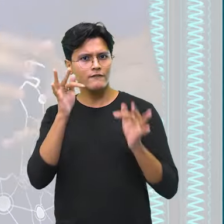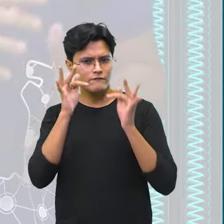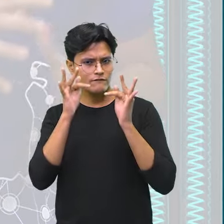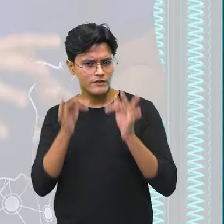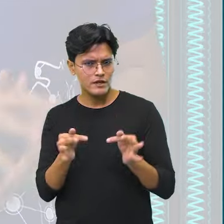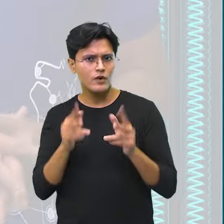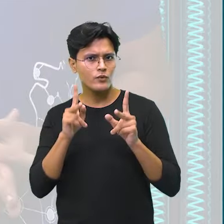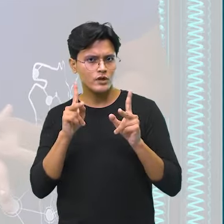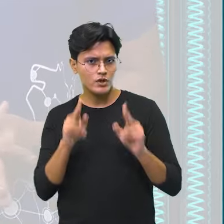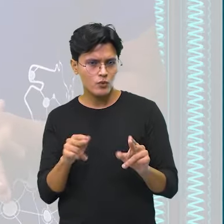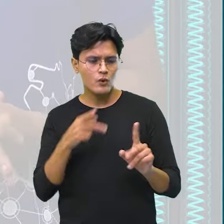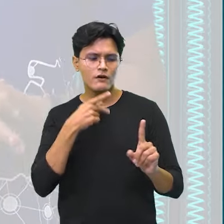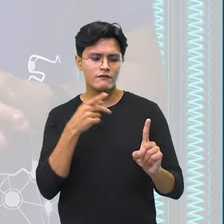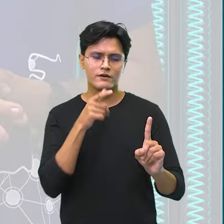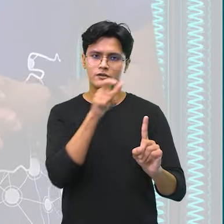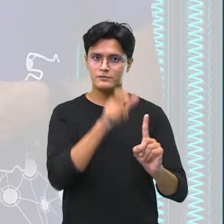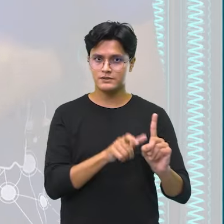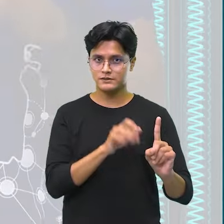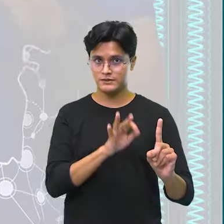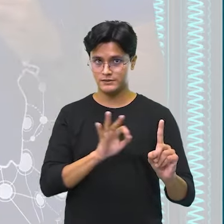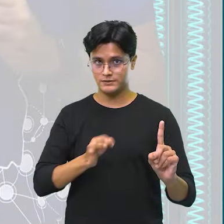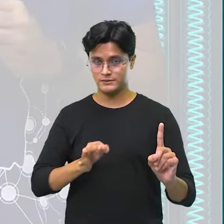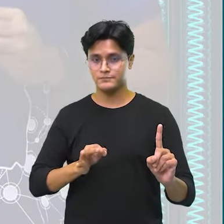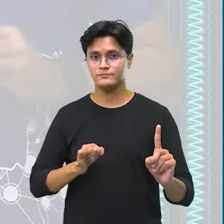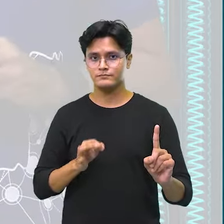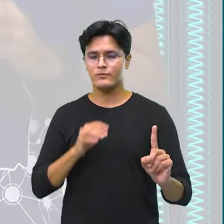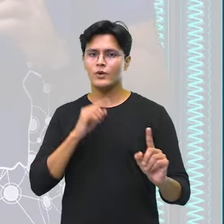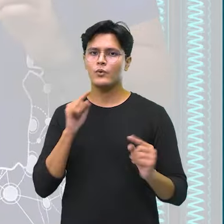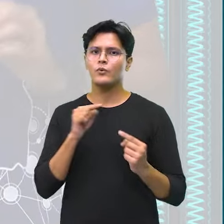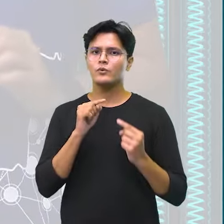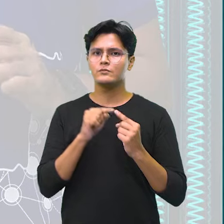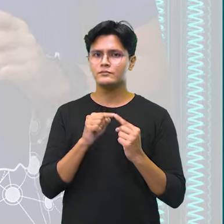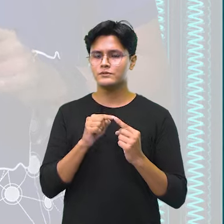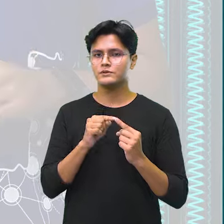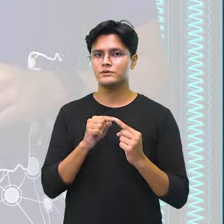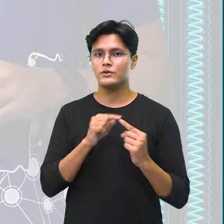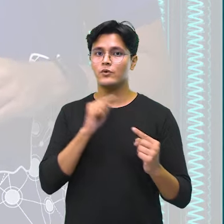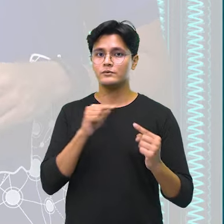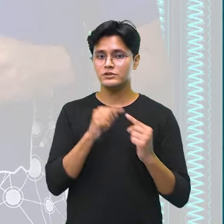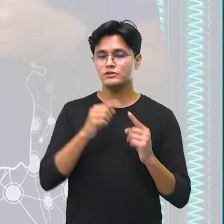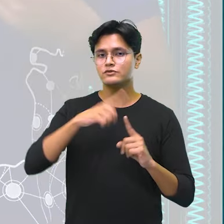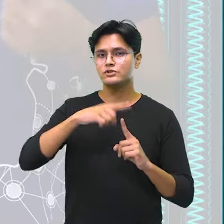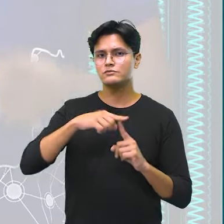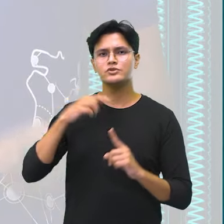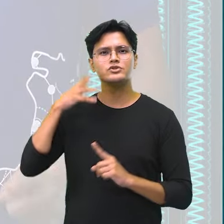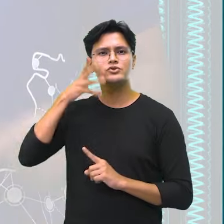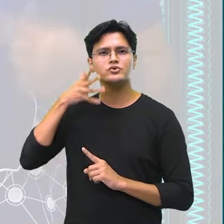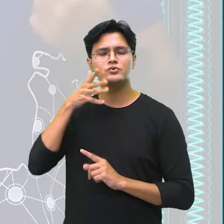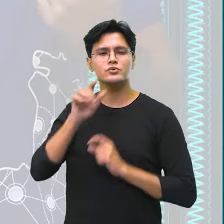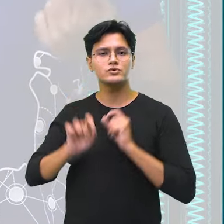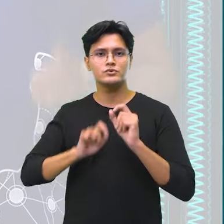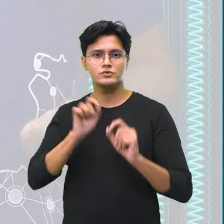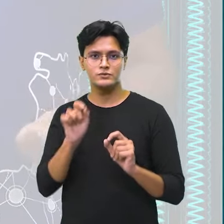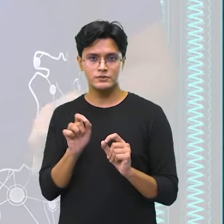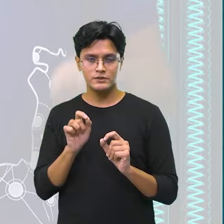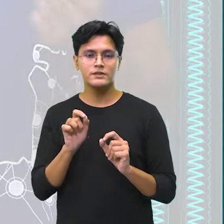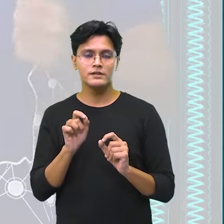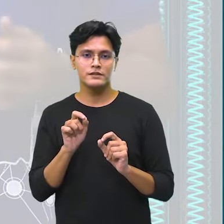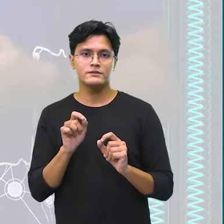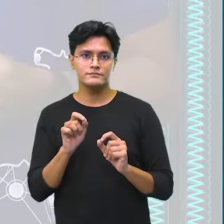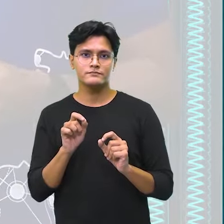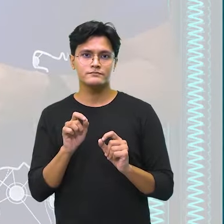o que o personagem falou, tá bom? O objetivo desse tipo de discurso é